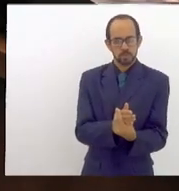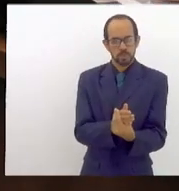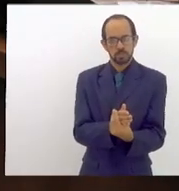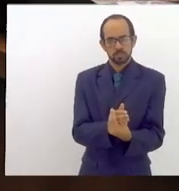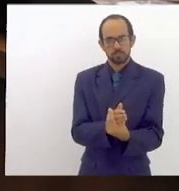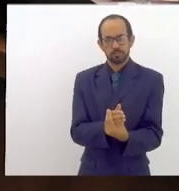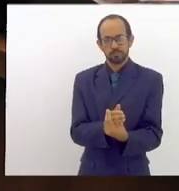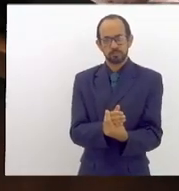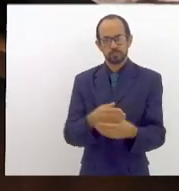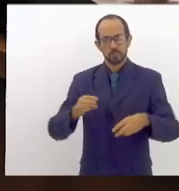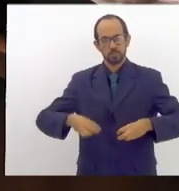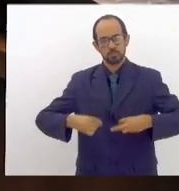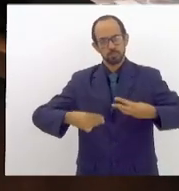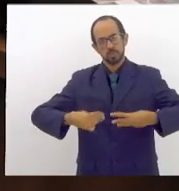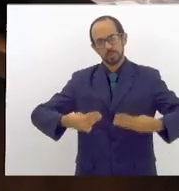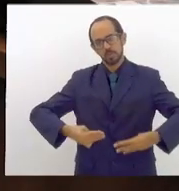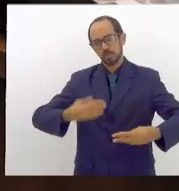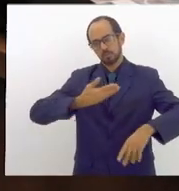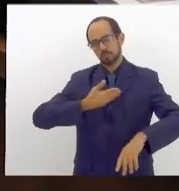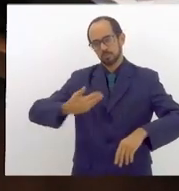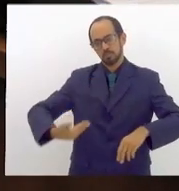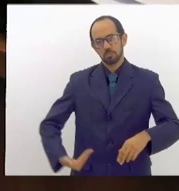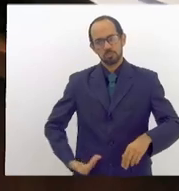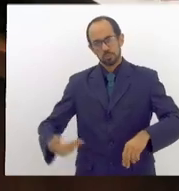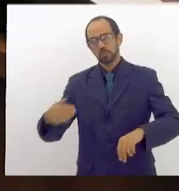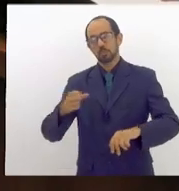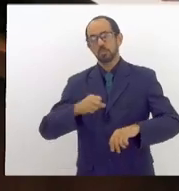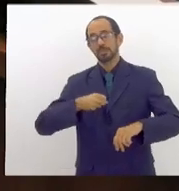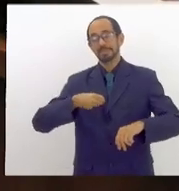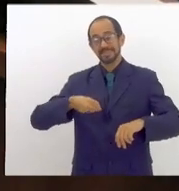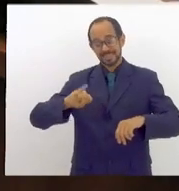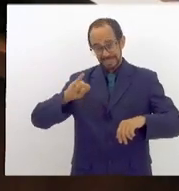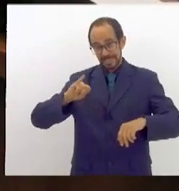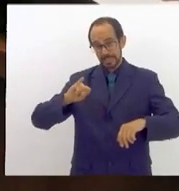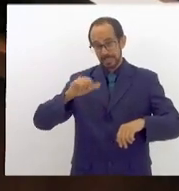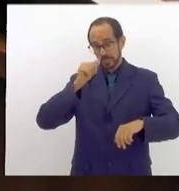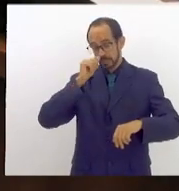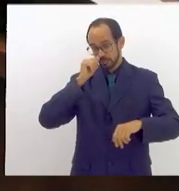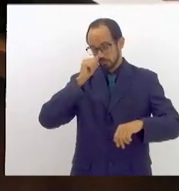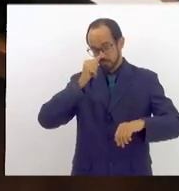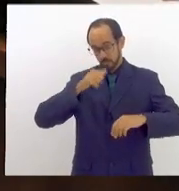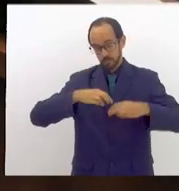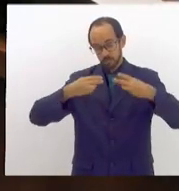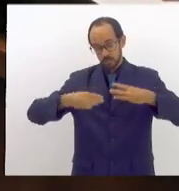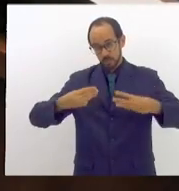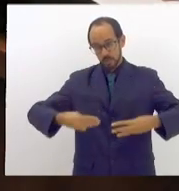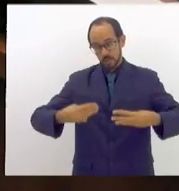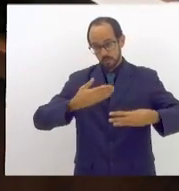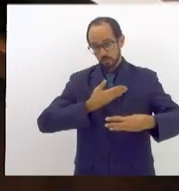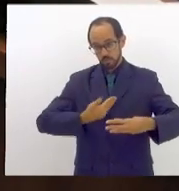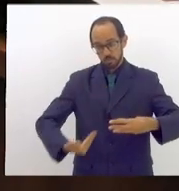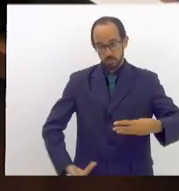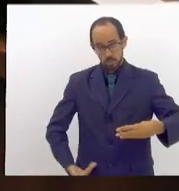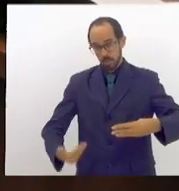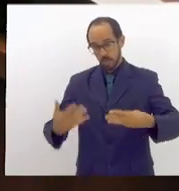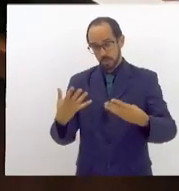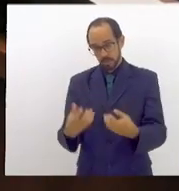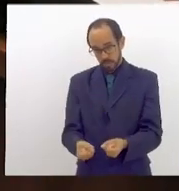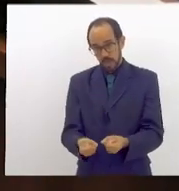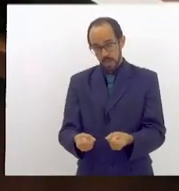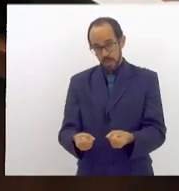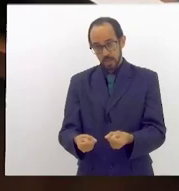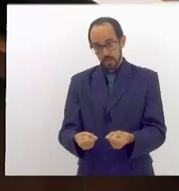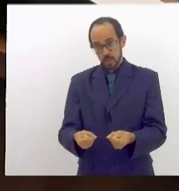ao Ministério Público caso Ministério Público acate aqueles que seriam